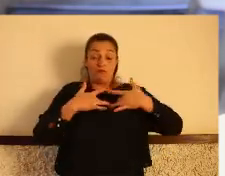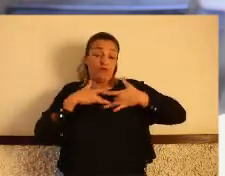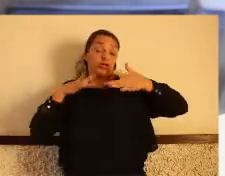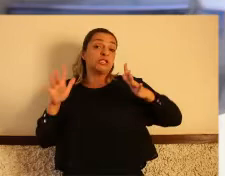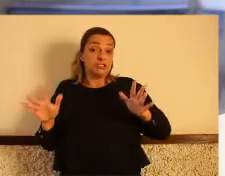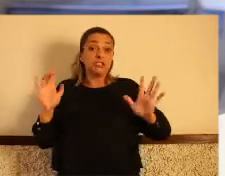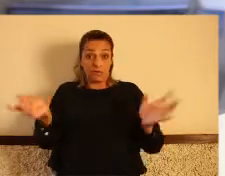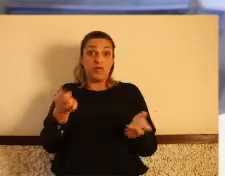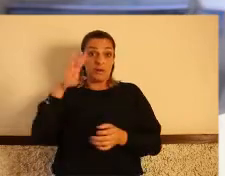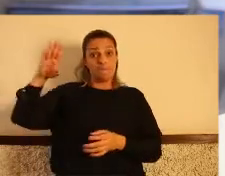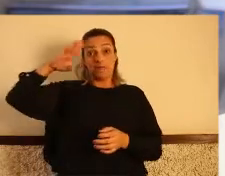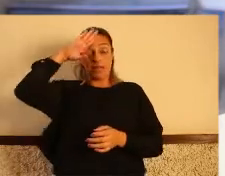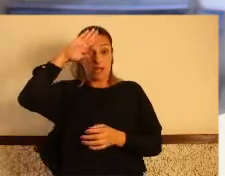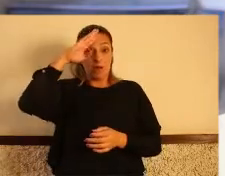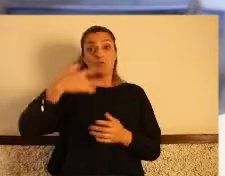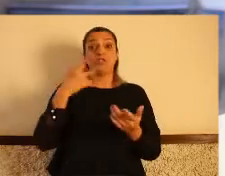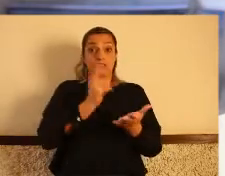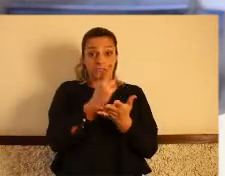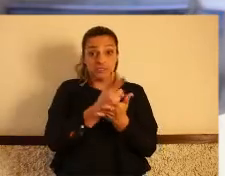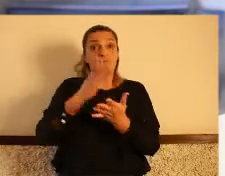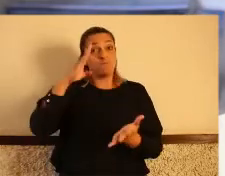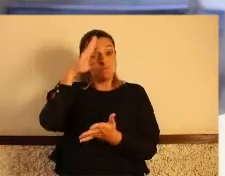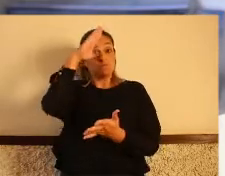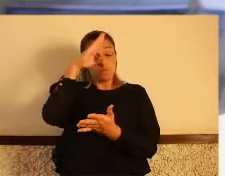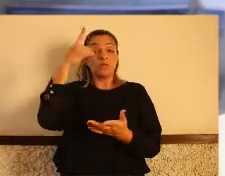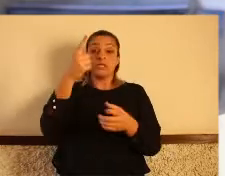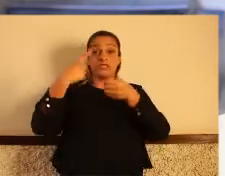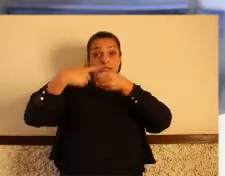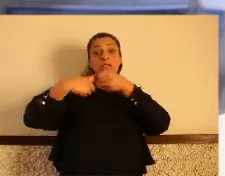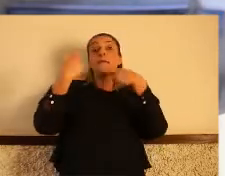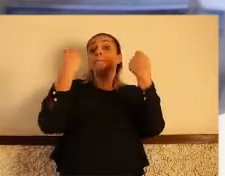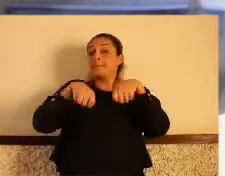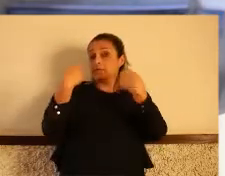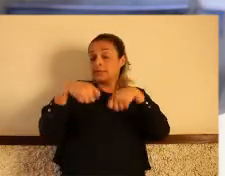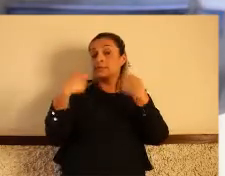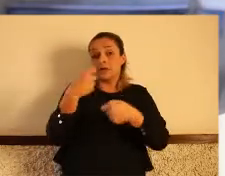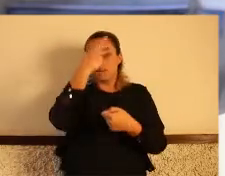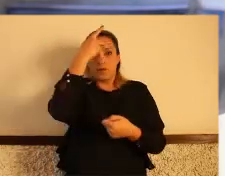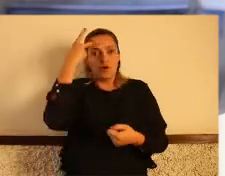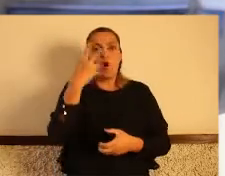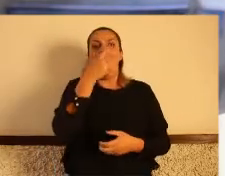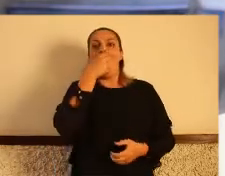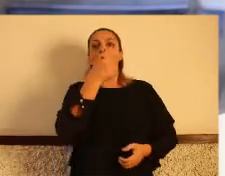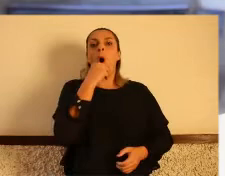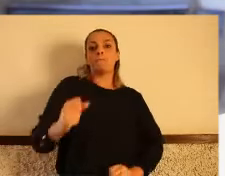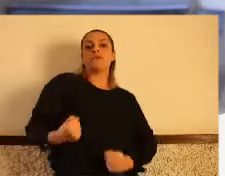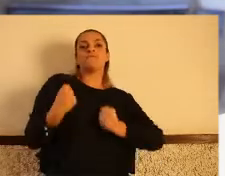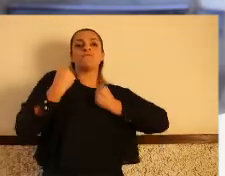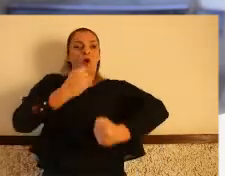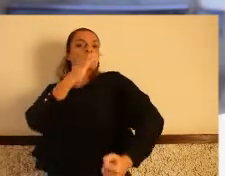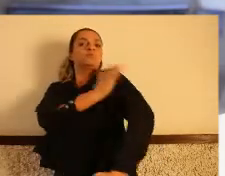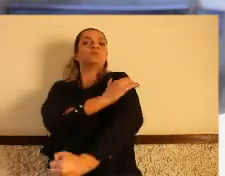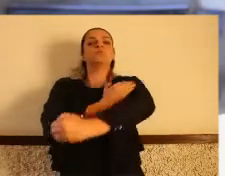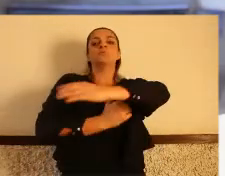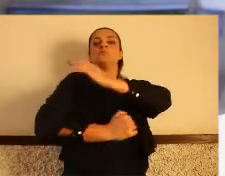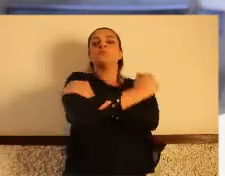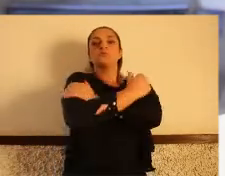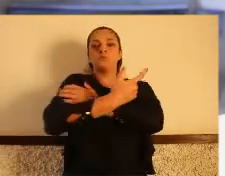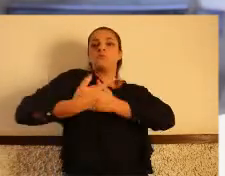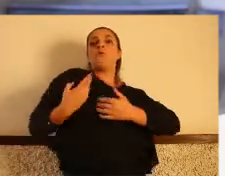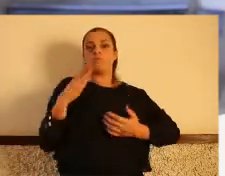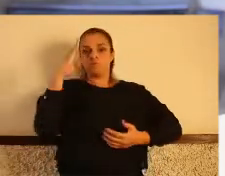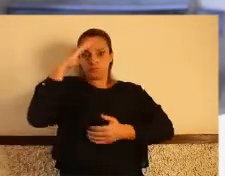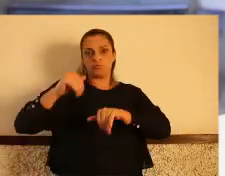vocação militar, por conta da vocação de soldado, era uma cidade que necessitava de homens fortes e robustos para